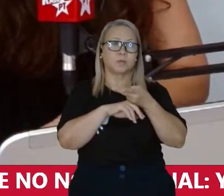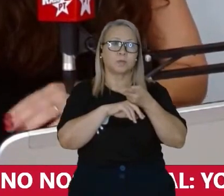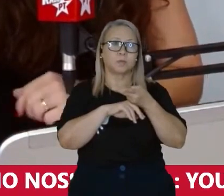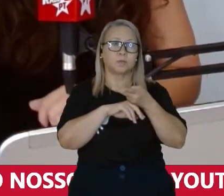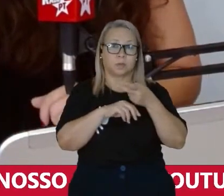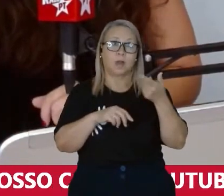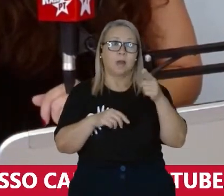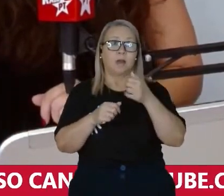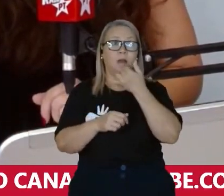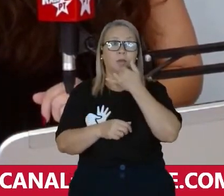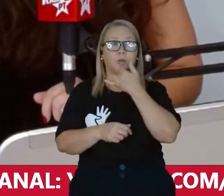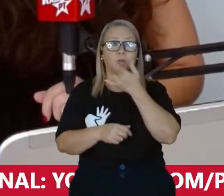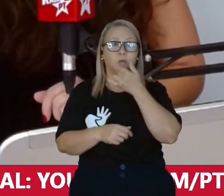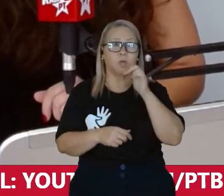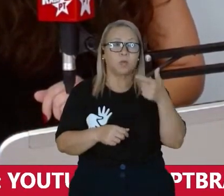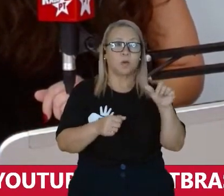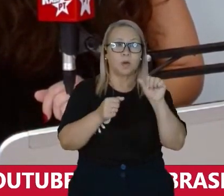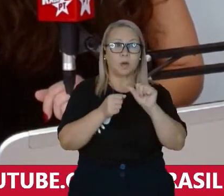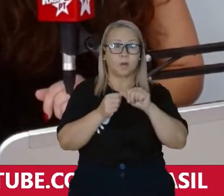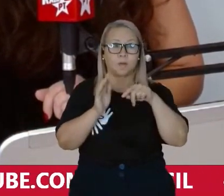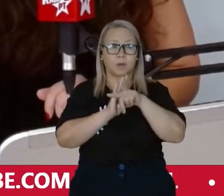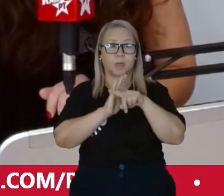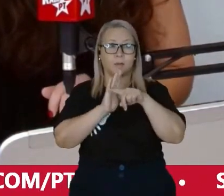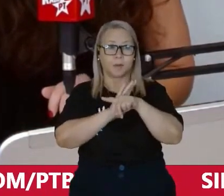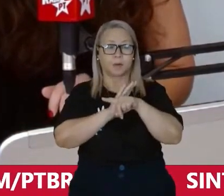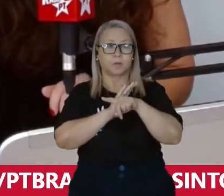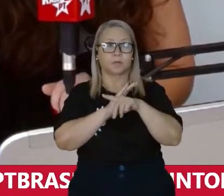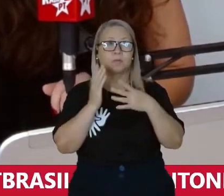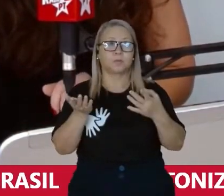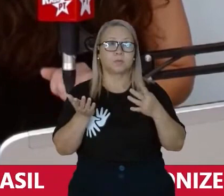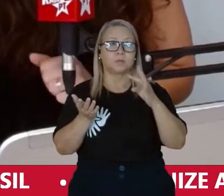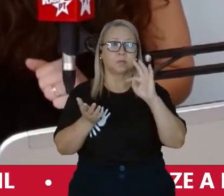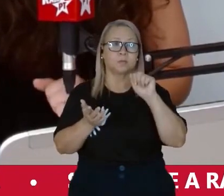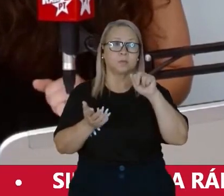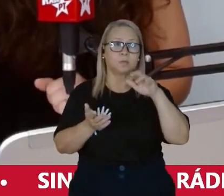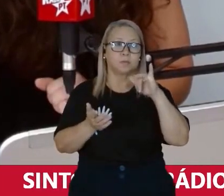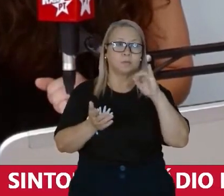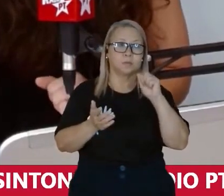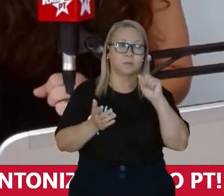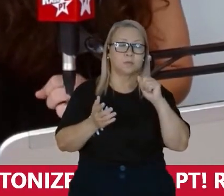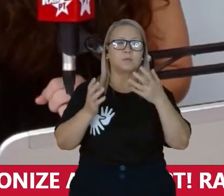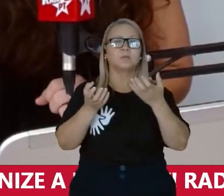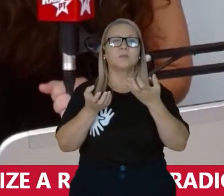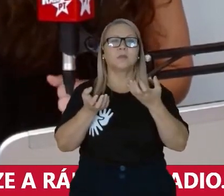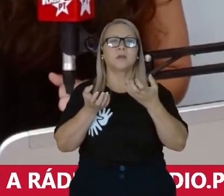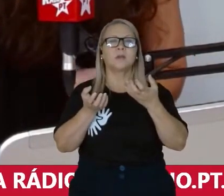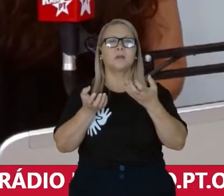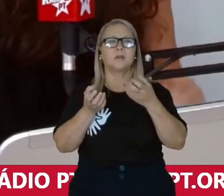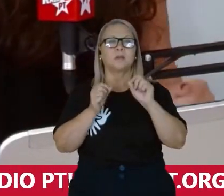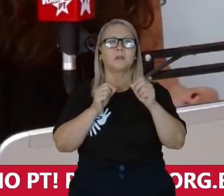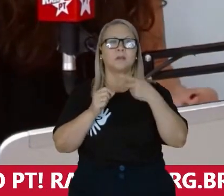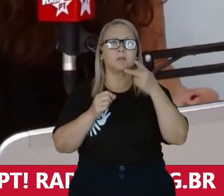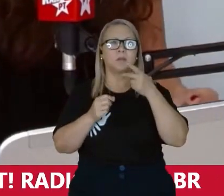refazer a pergunta porque eu acho que eu entendi errado. Vamos, a Ah, tá. Tânia, se estiver aqui com a gente ainda, por favor. Eu acho que ela quis dizer quanto custa para